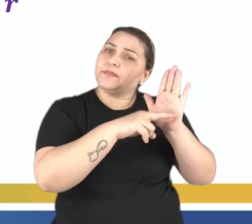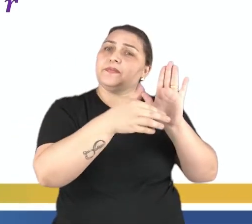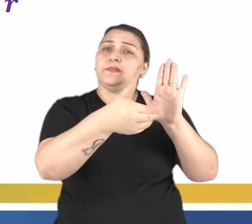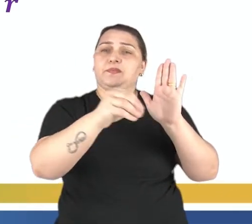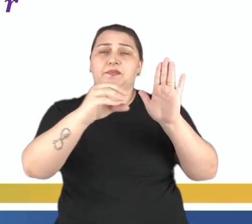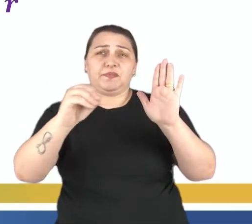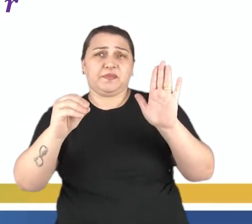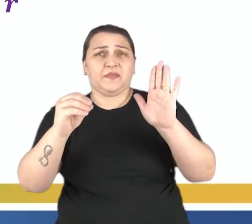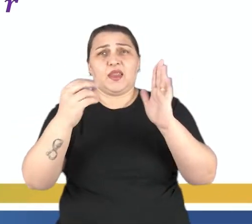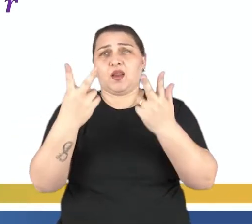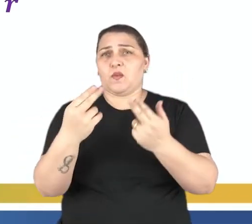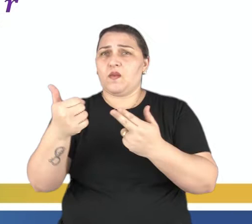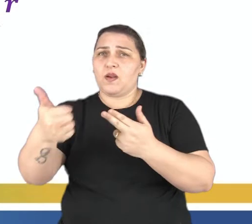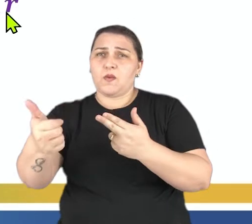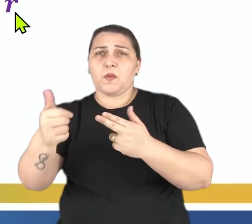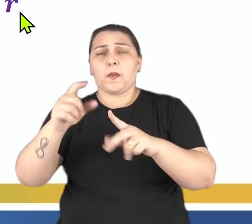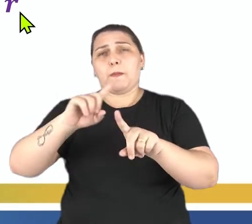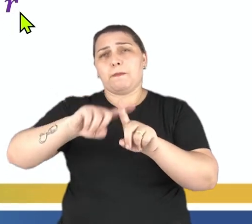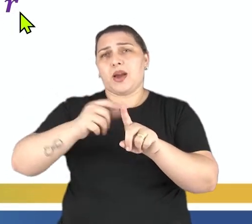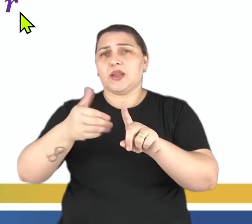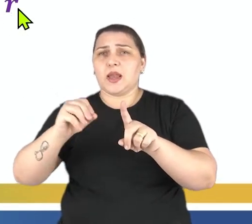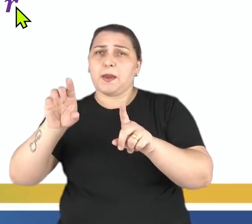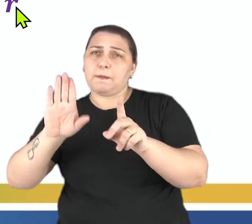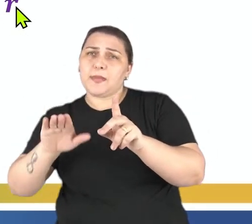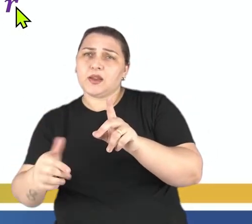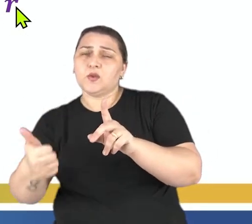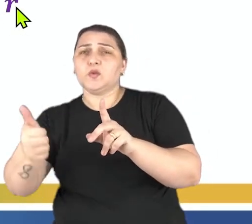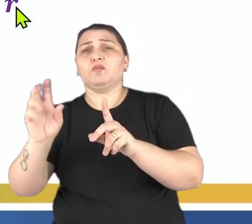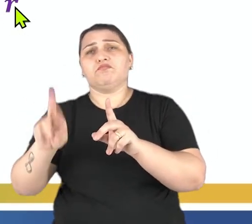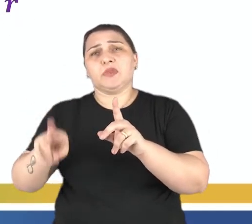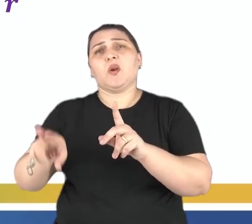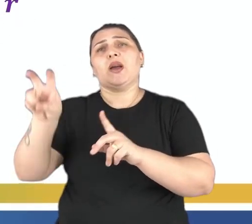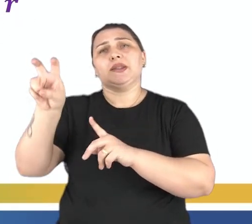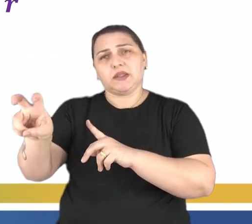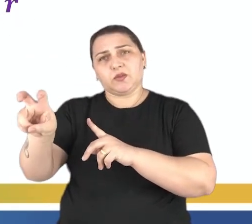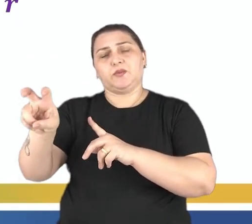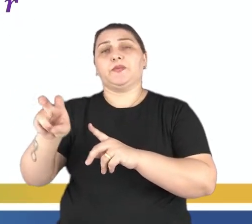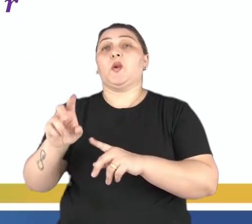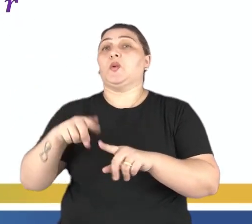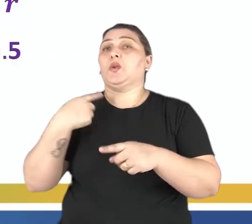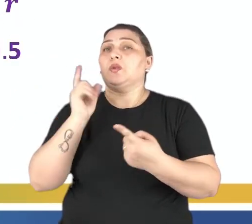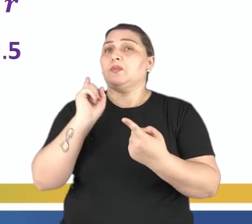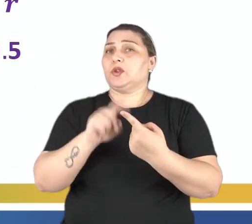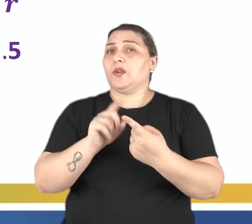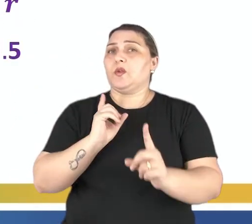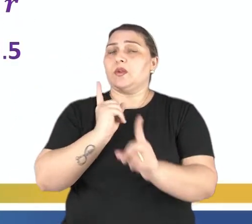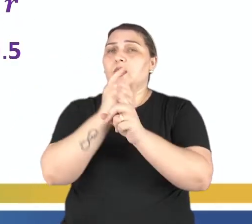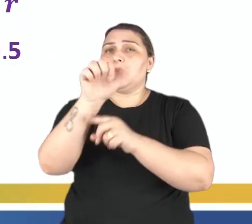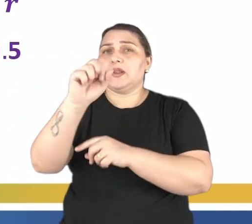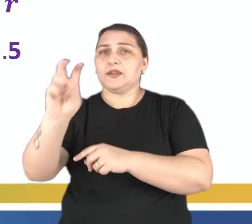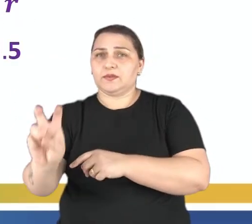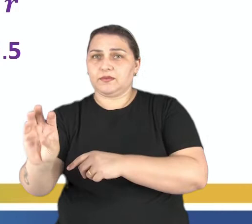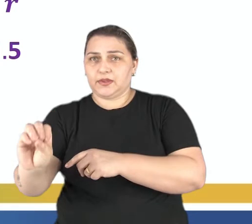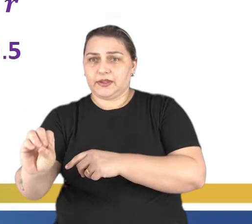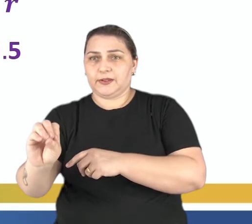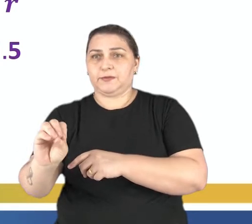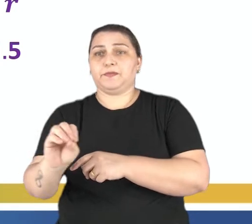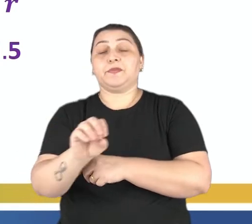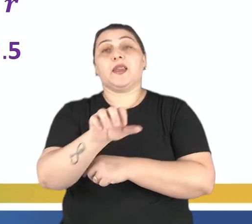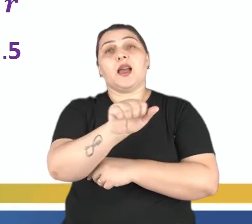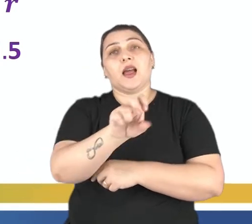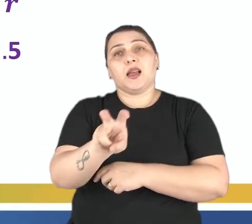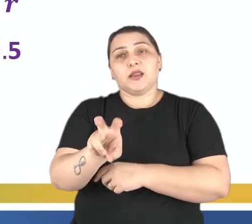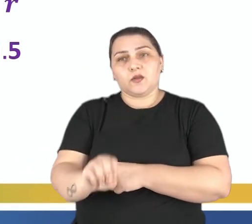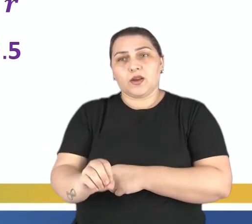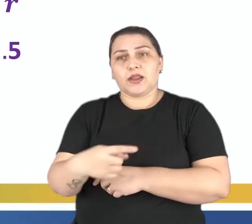é igual a 1, mais 100 menos 1 vezes a razão, que no caso é 5. O nosso objetivo é achar o A50. Então,